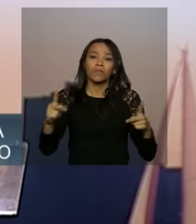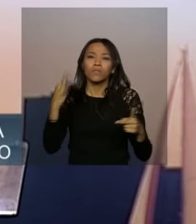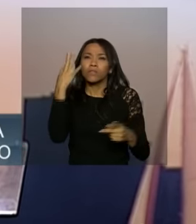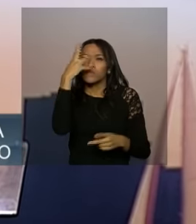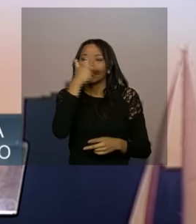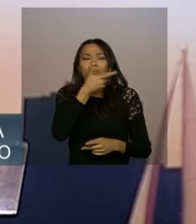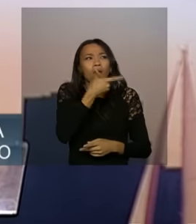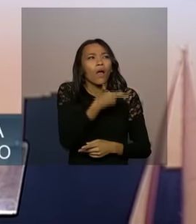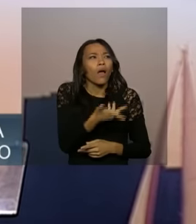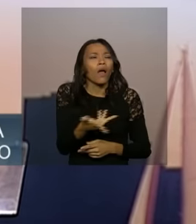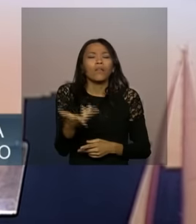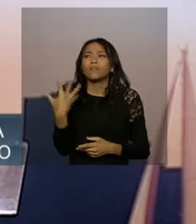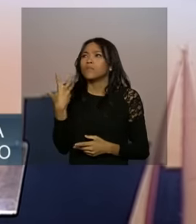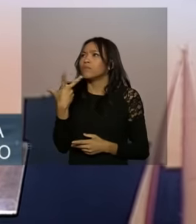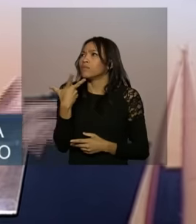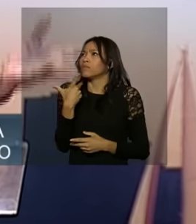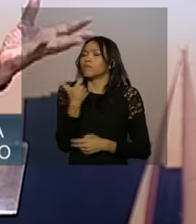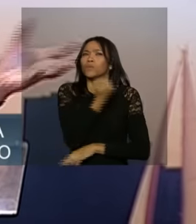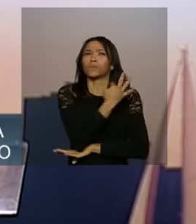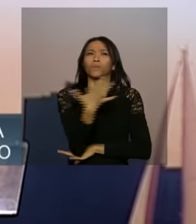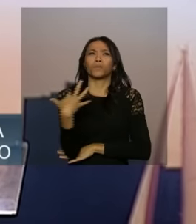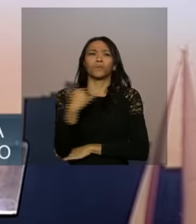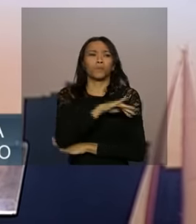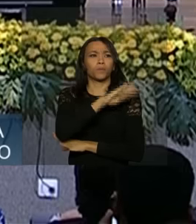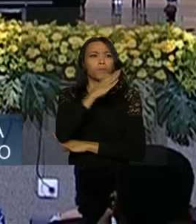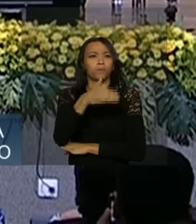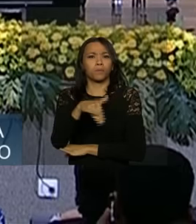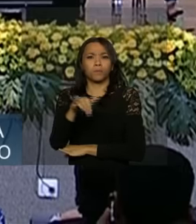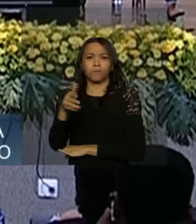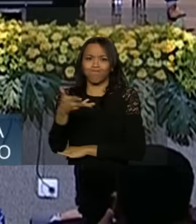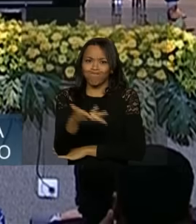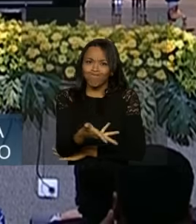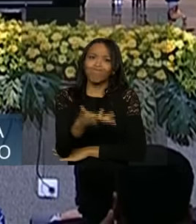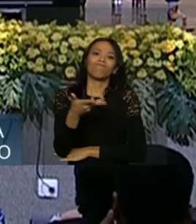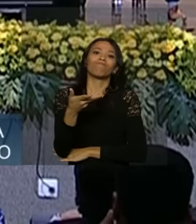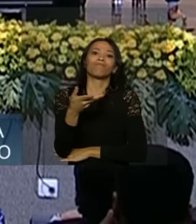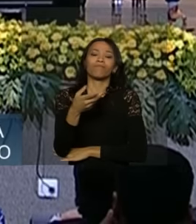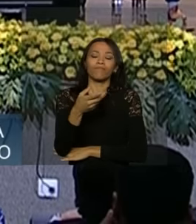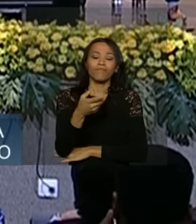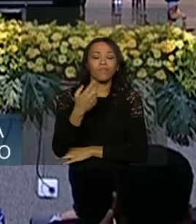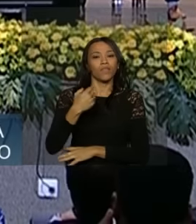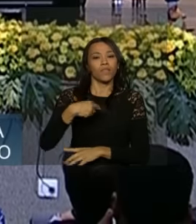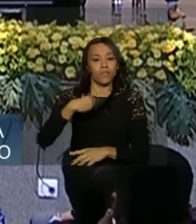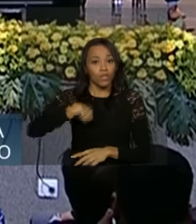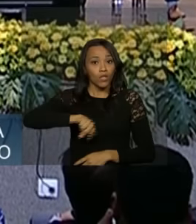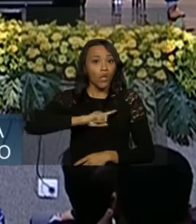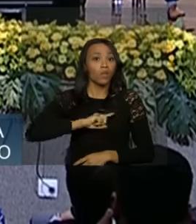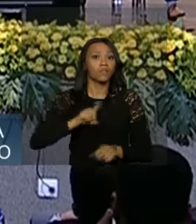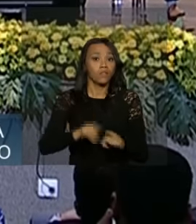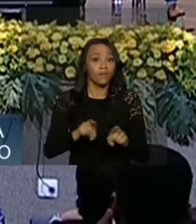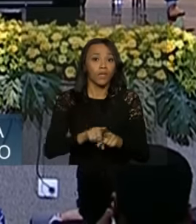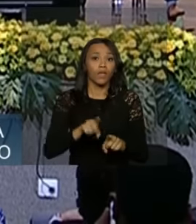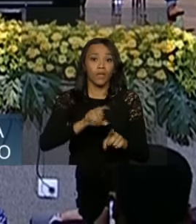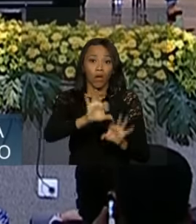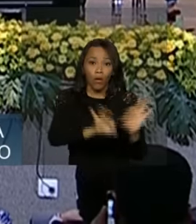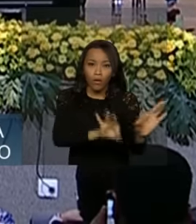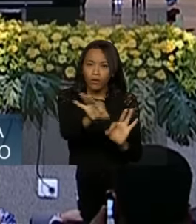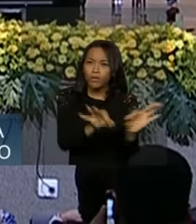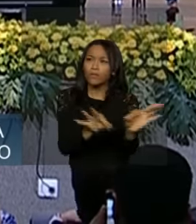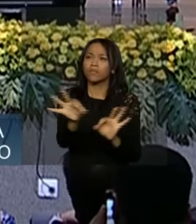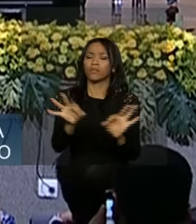uma belíssima entrada em termos das realizações que nós tivemos a